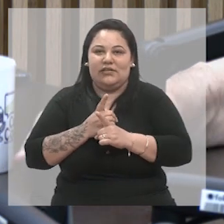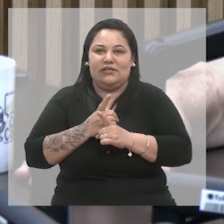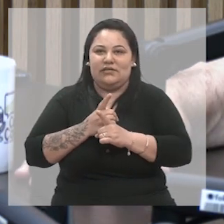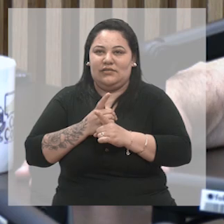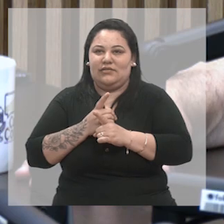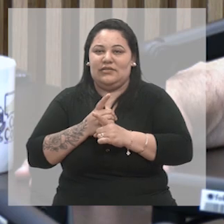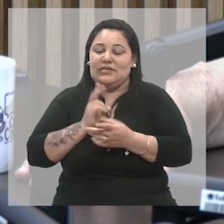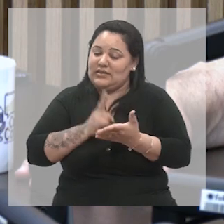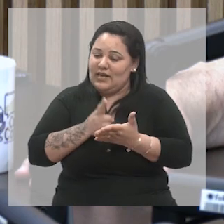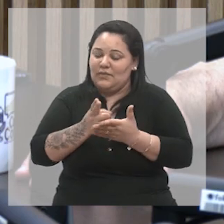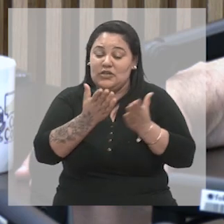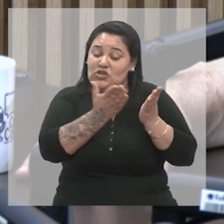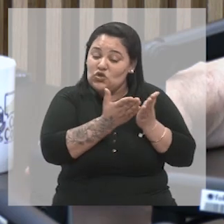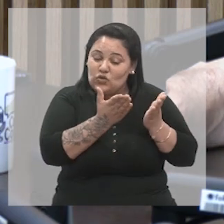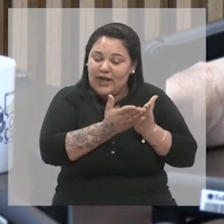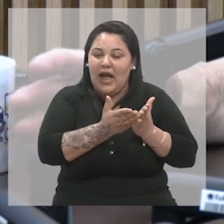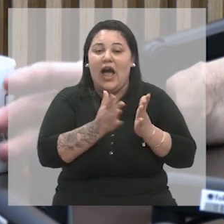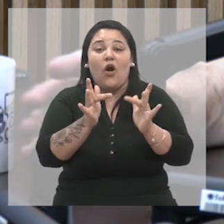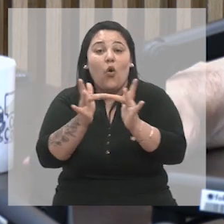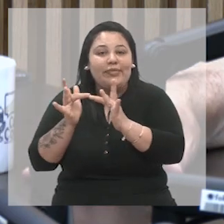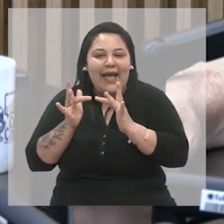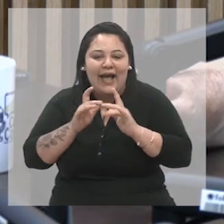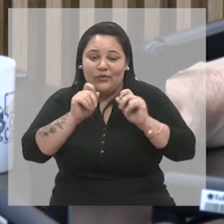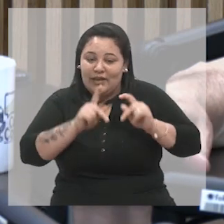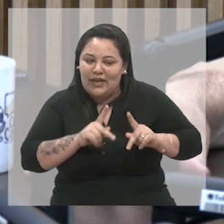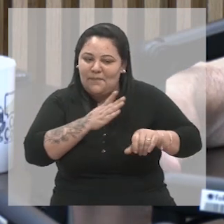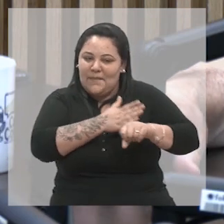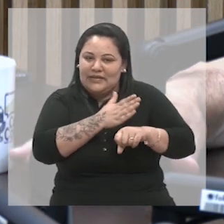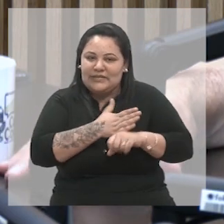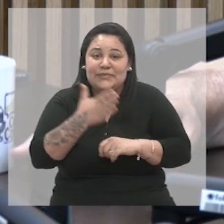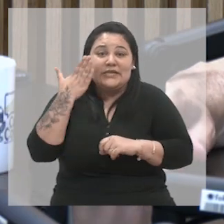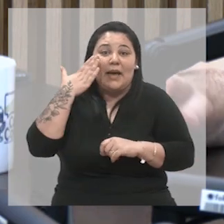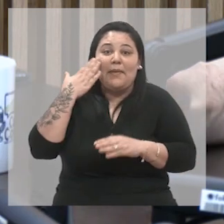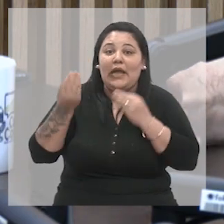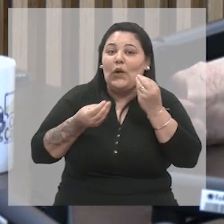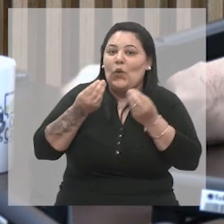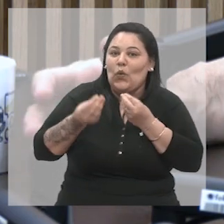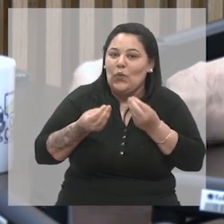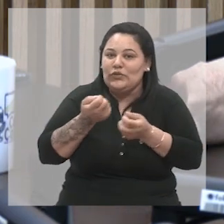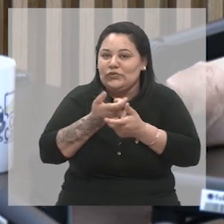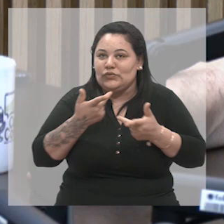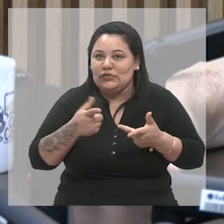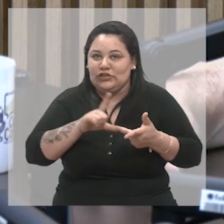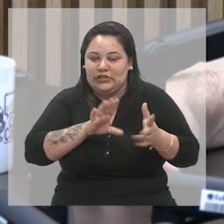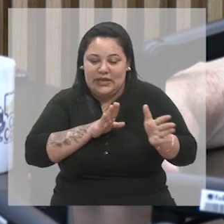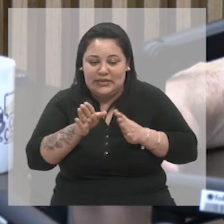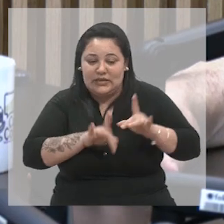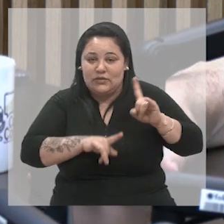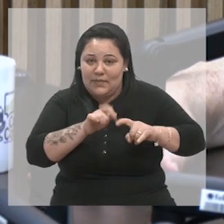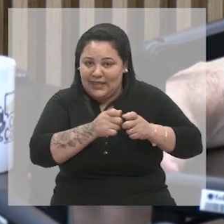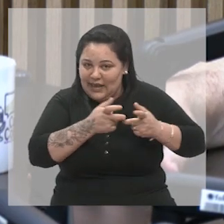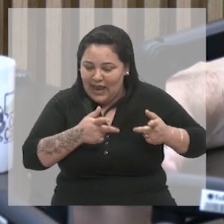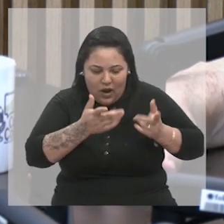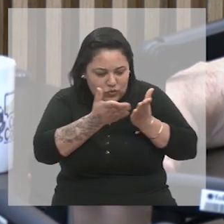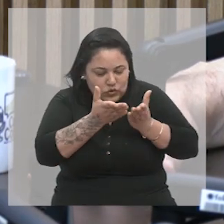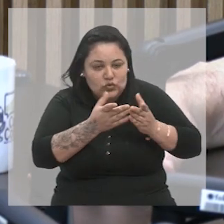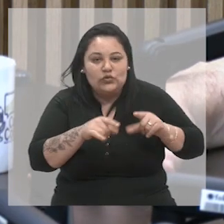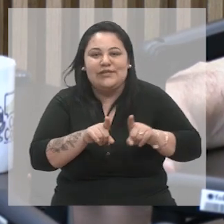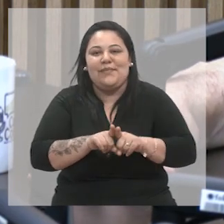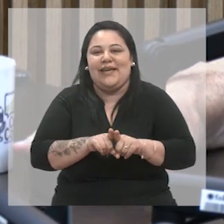se reciclar sempre, né? Sempre em contato com quem está lá nas seleções e a gente tem acesso ao material, assim por